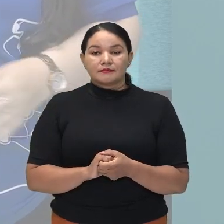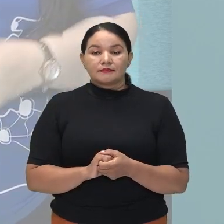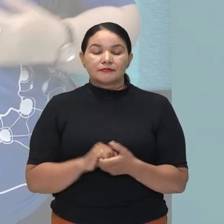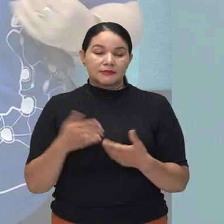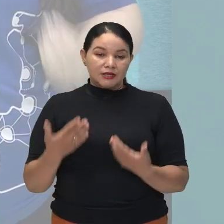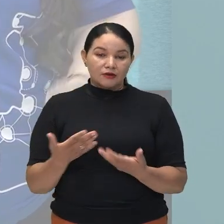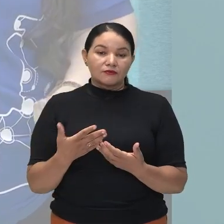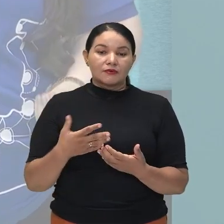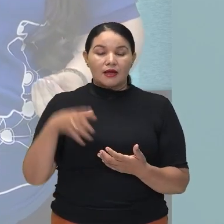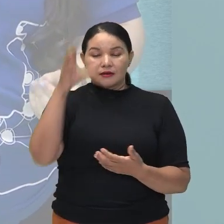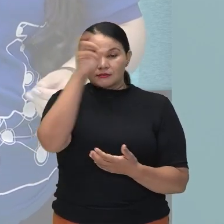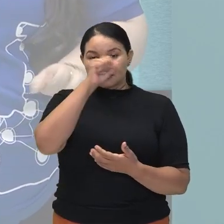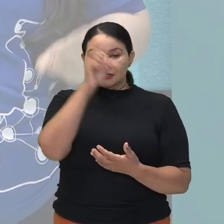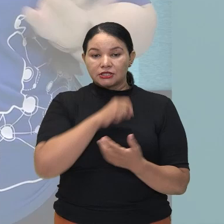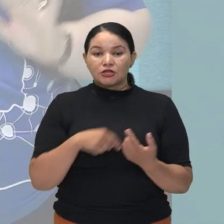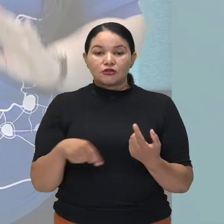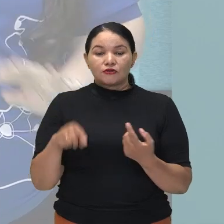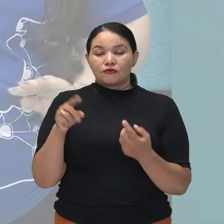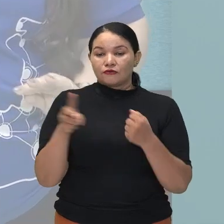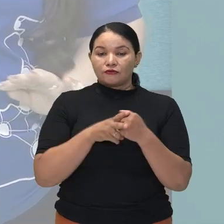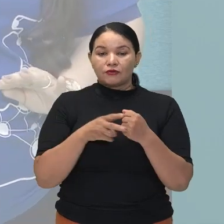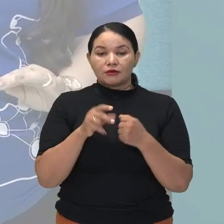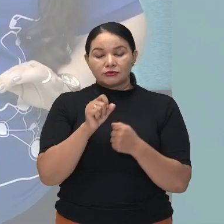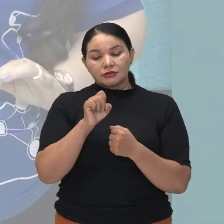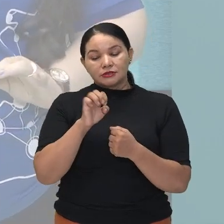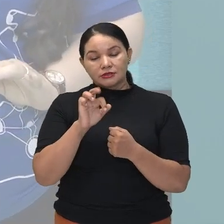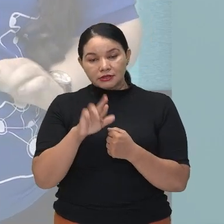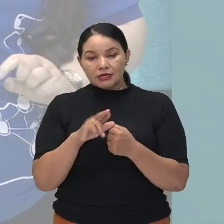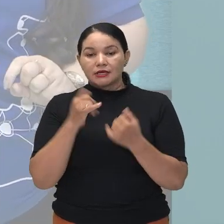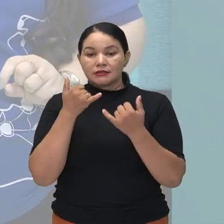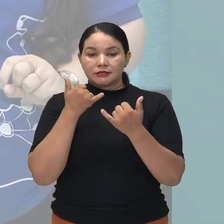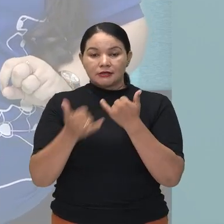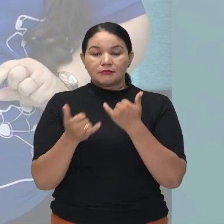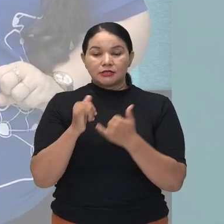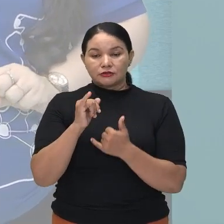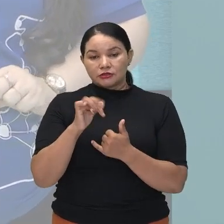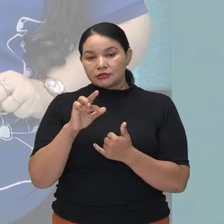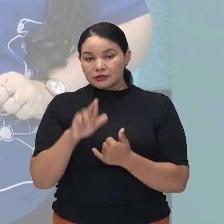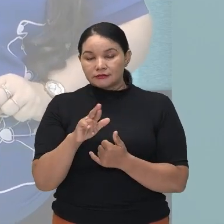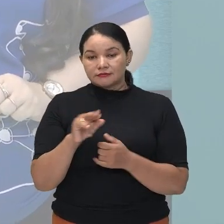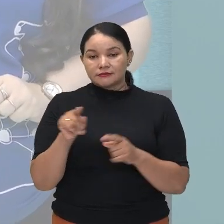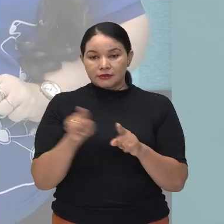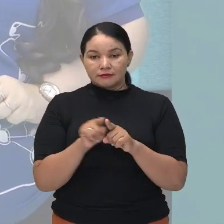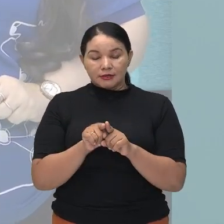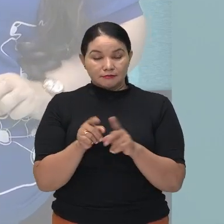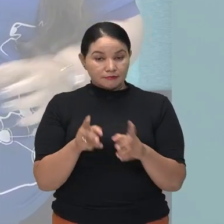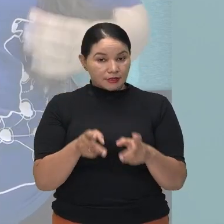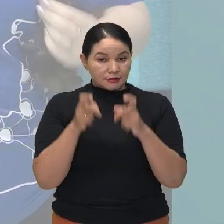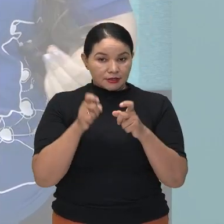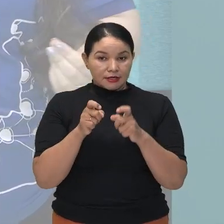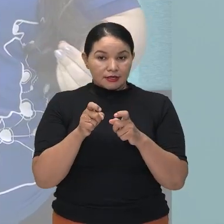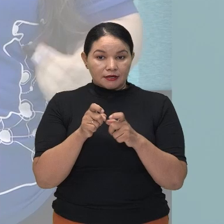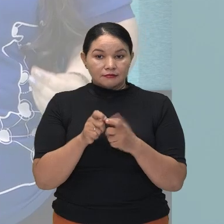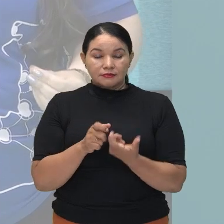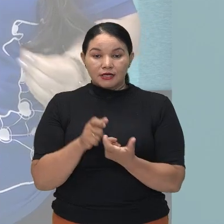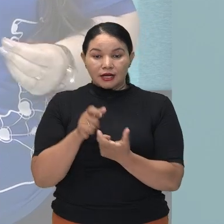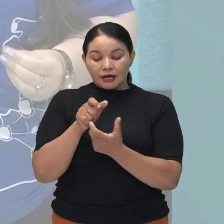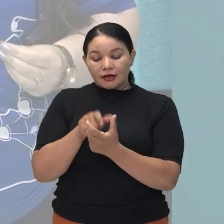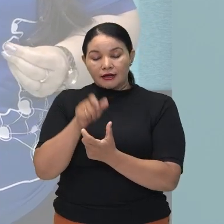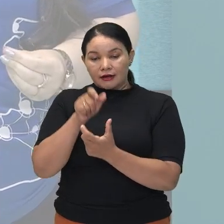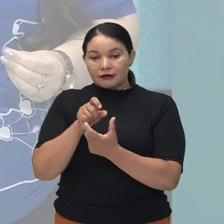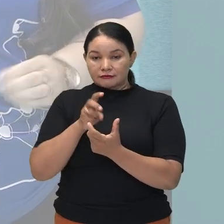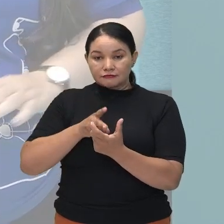verbo ser, eu já aprendo o verbo ir. Se vocês observarem, por exemplo, o verbo ser e o ir, ele nem tem resquício da